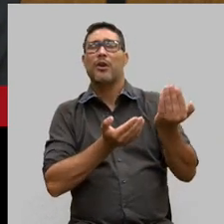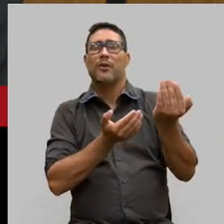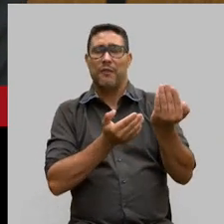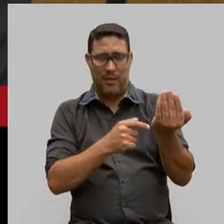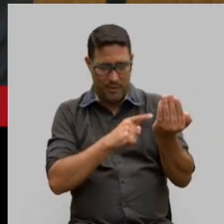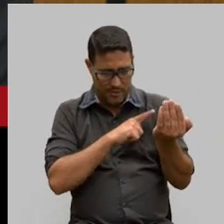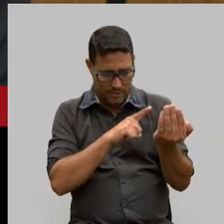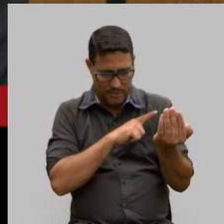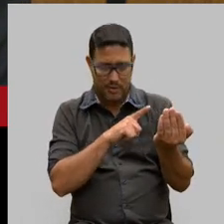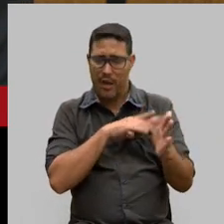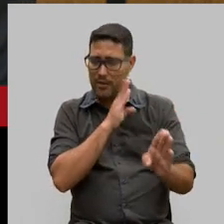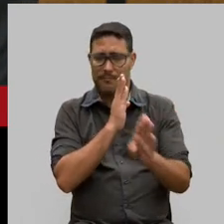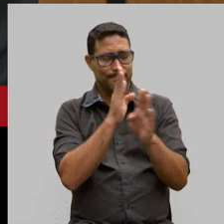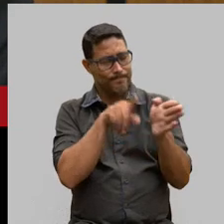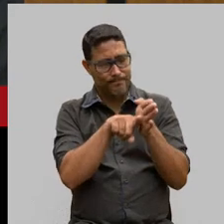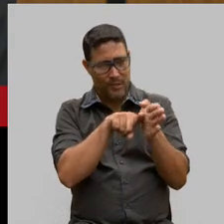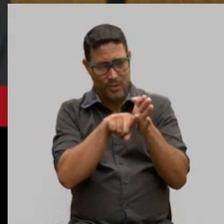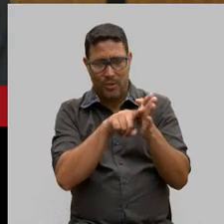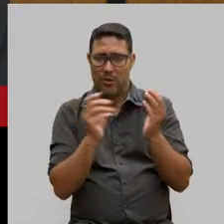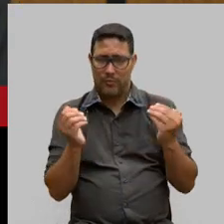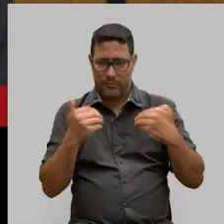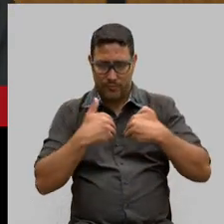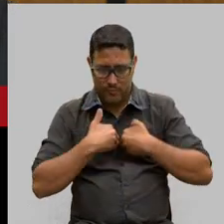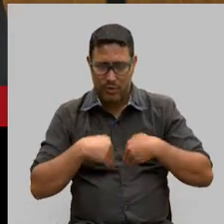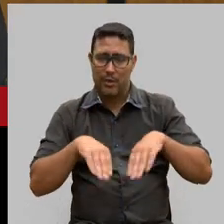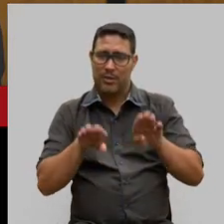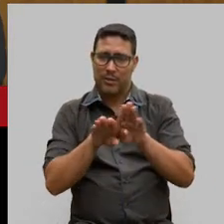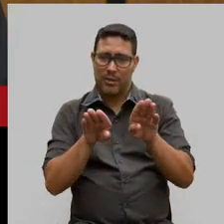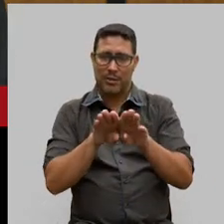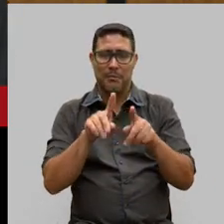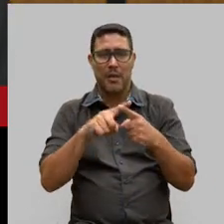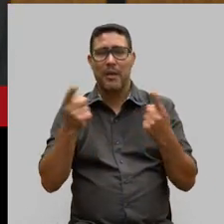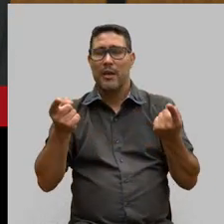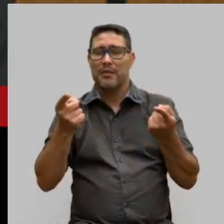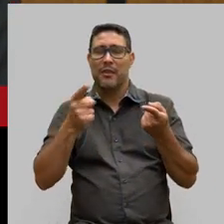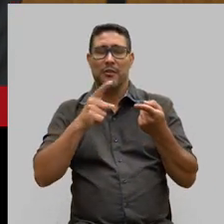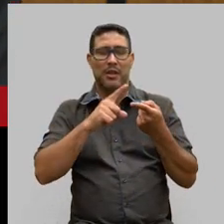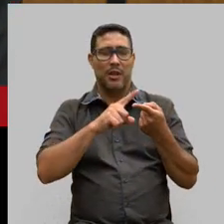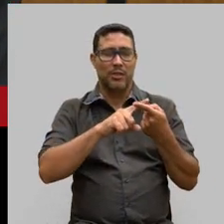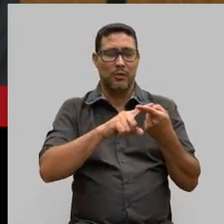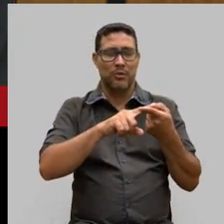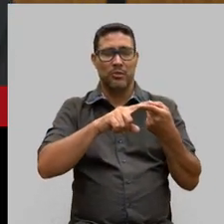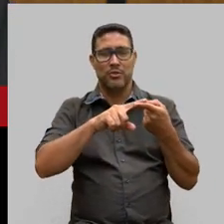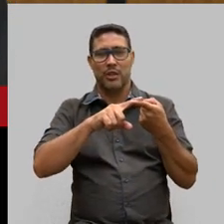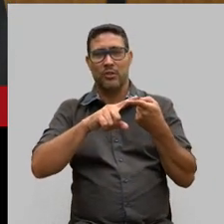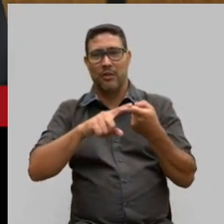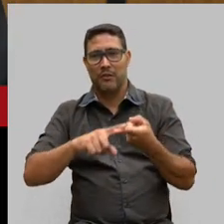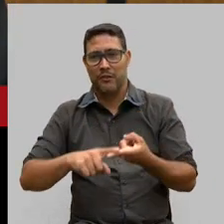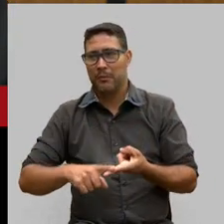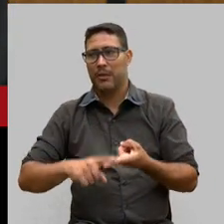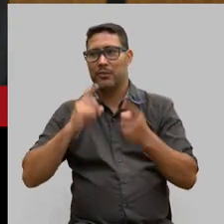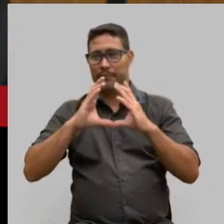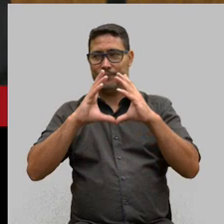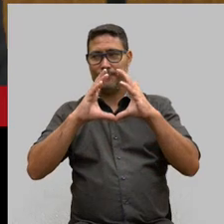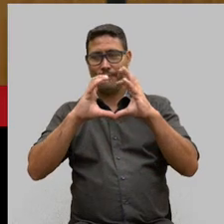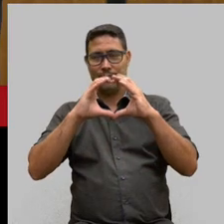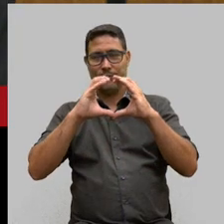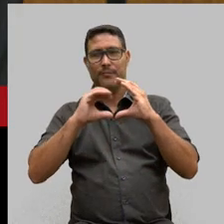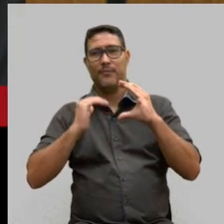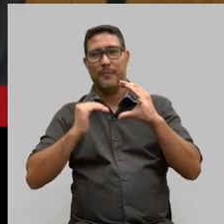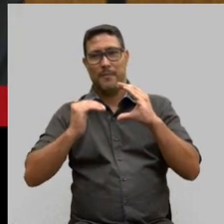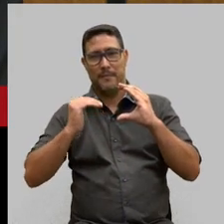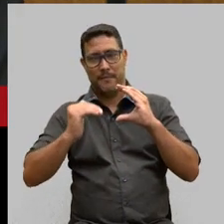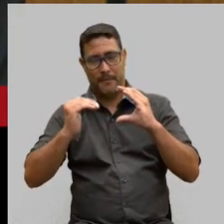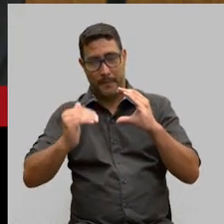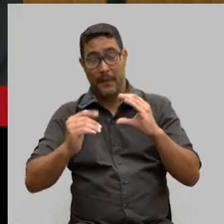de autismo de transtornos do deuro desenvolvimento e que com isso eh a gente tem uma premência